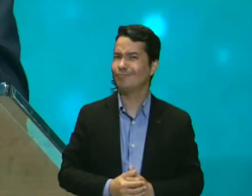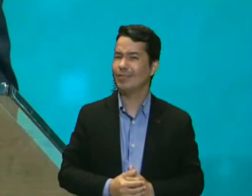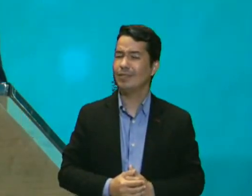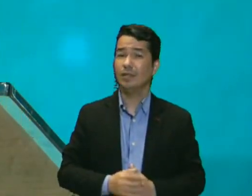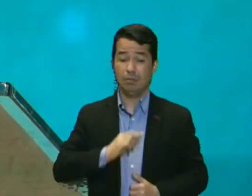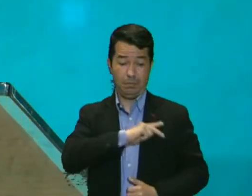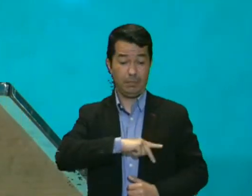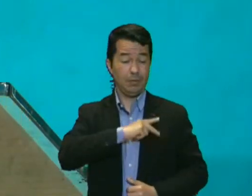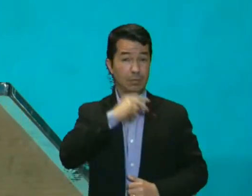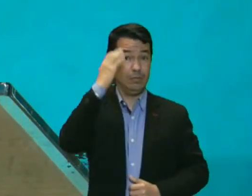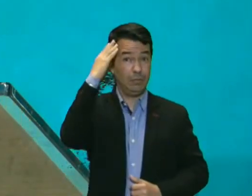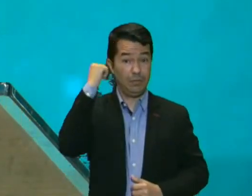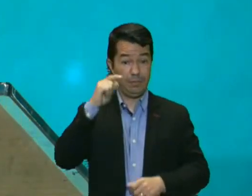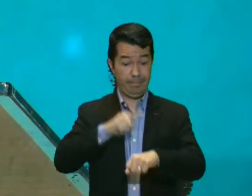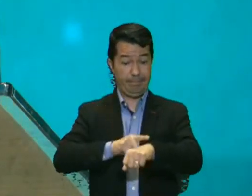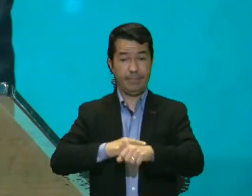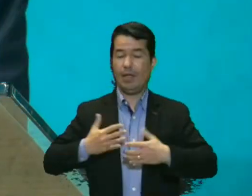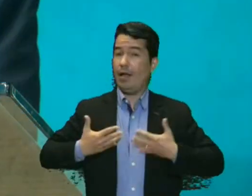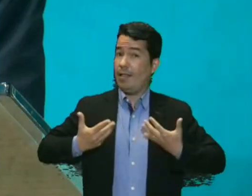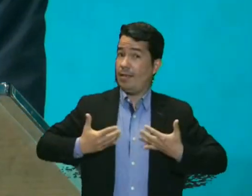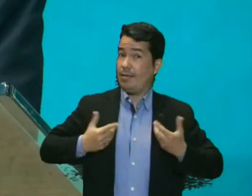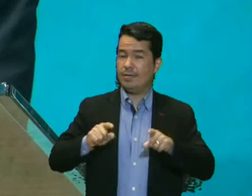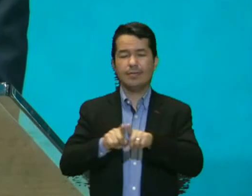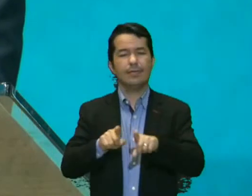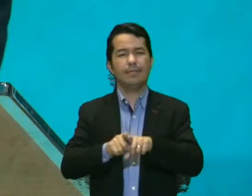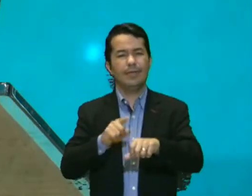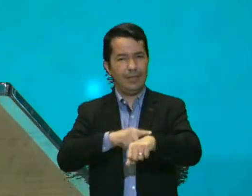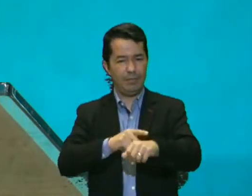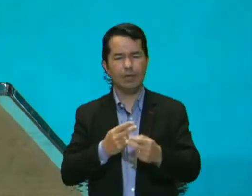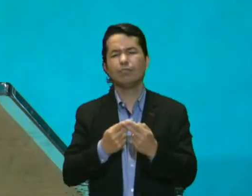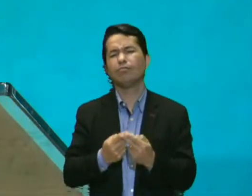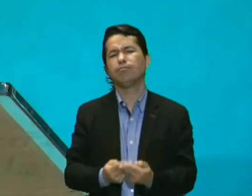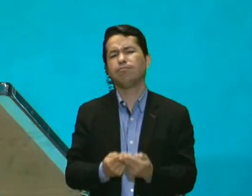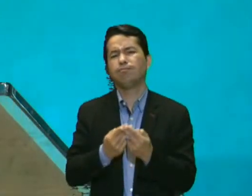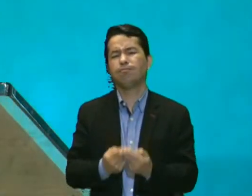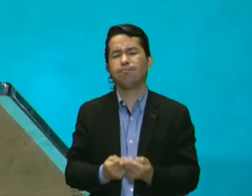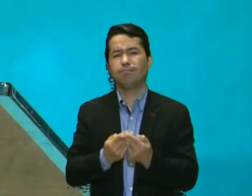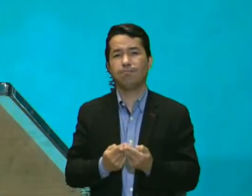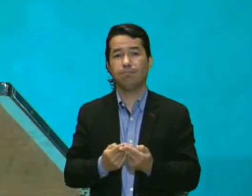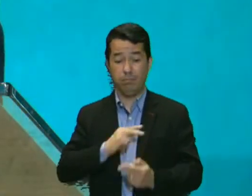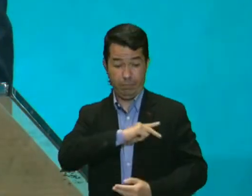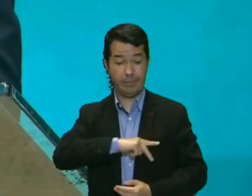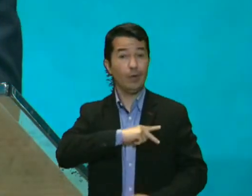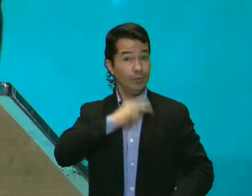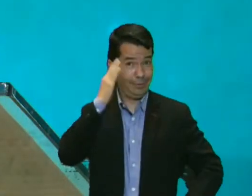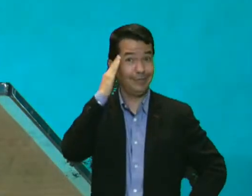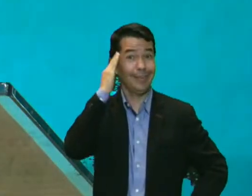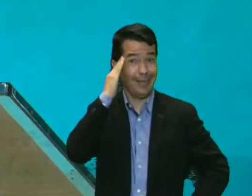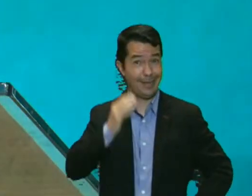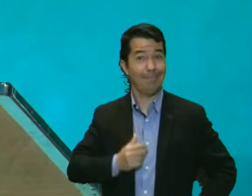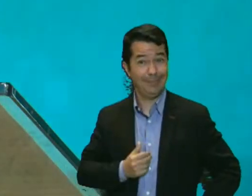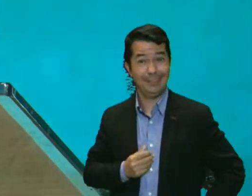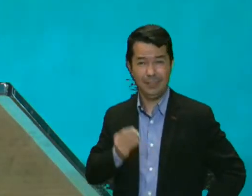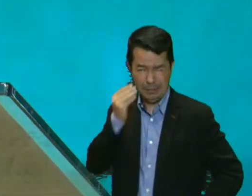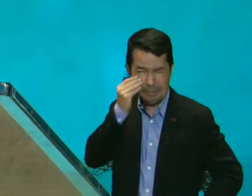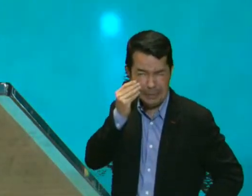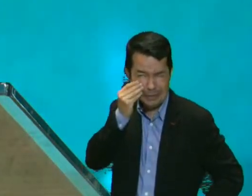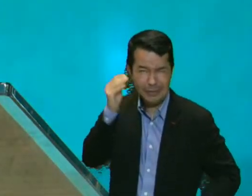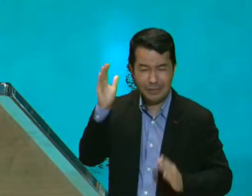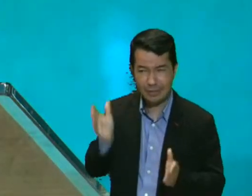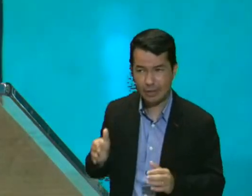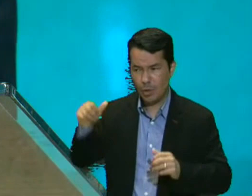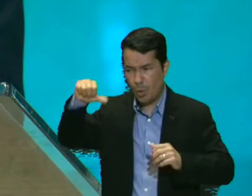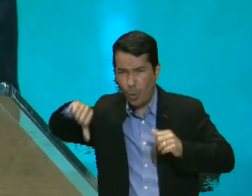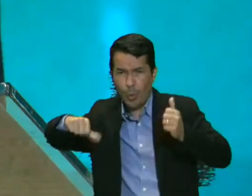alegria no sofrimento, quanto da paciência nas provações. E lendo esse texto e depois